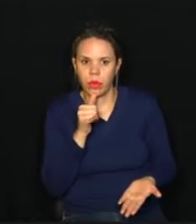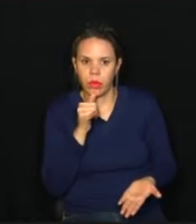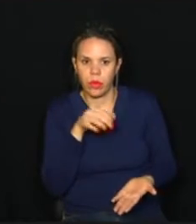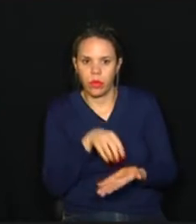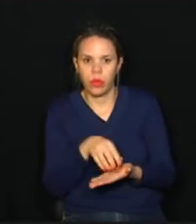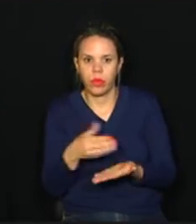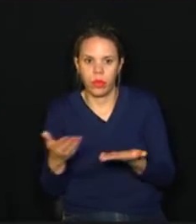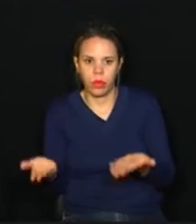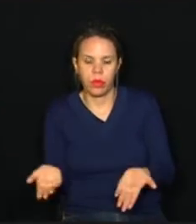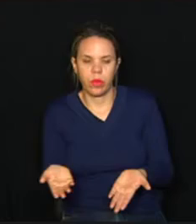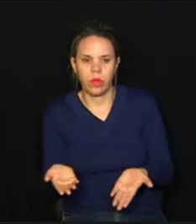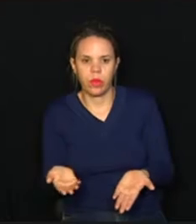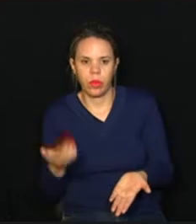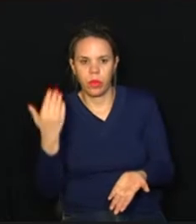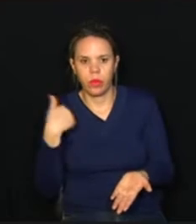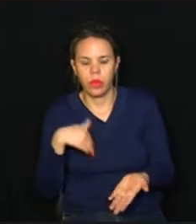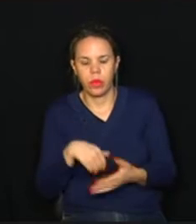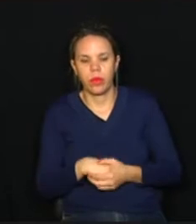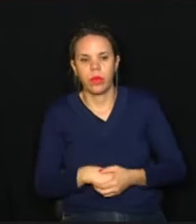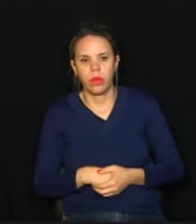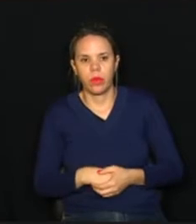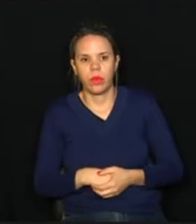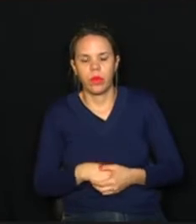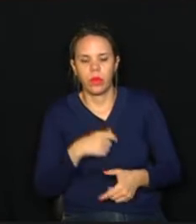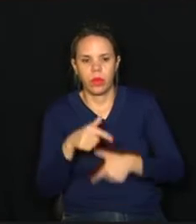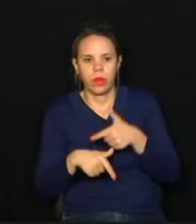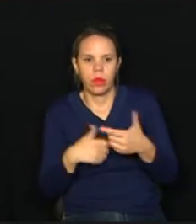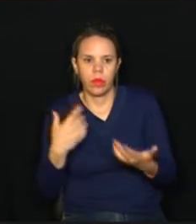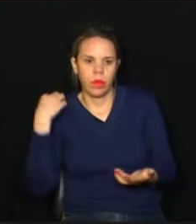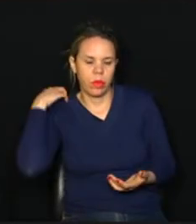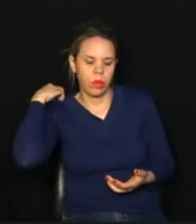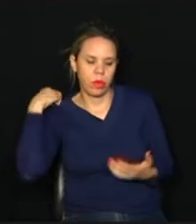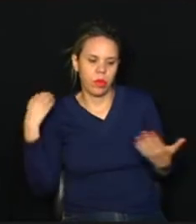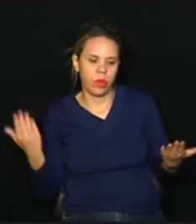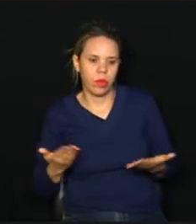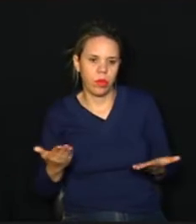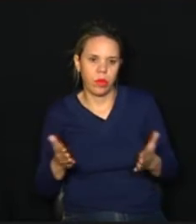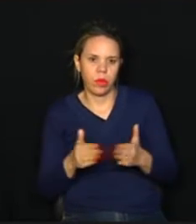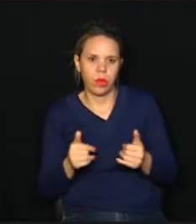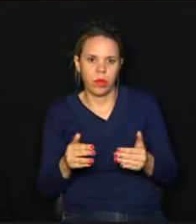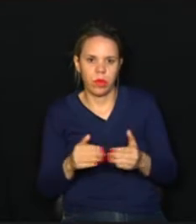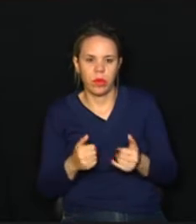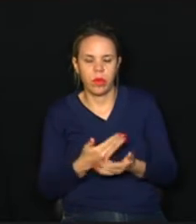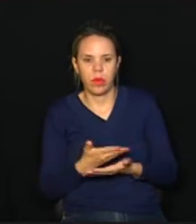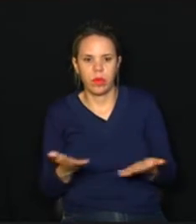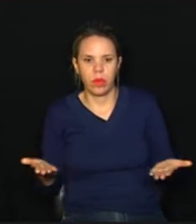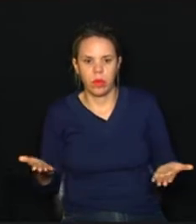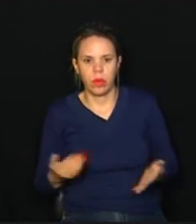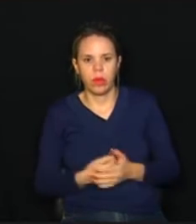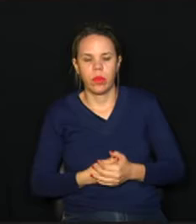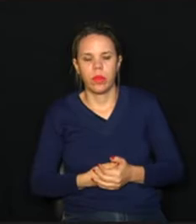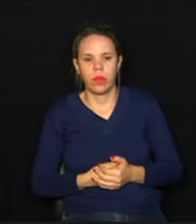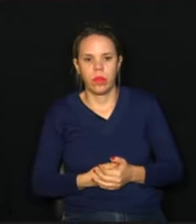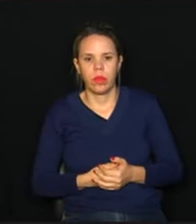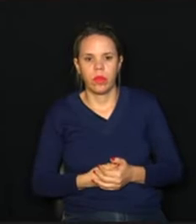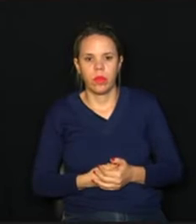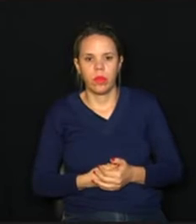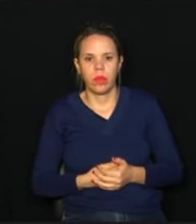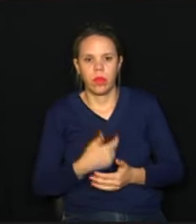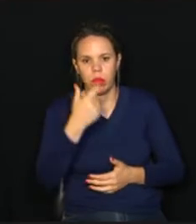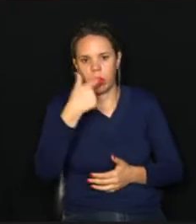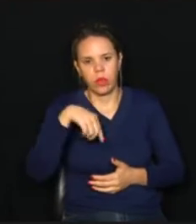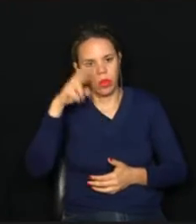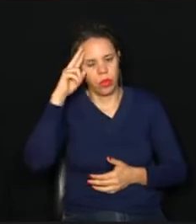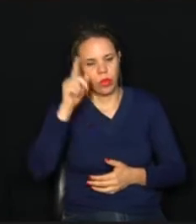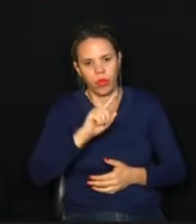unidade aqui, na qual eu trabalho e atuo hoje, e peço que, de agora avante, eu já não sou a chefe